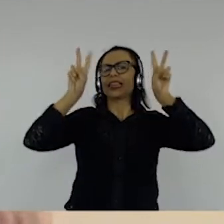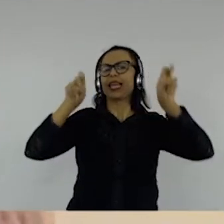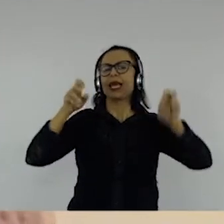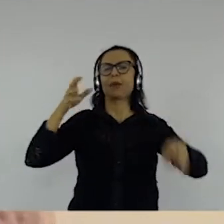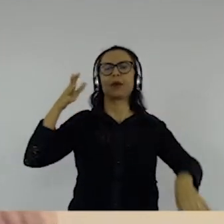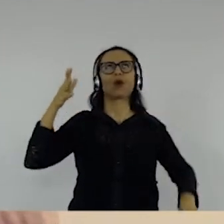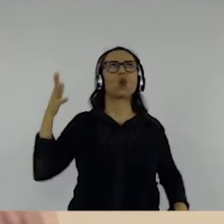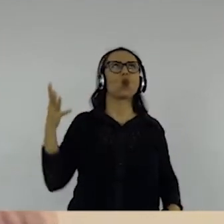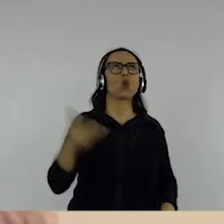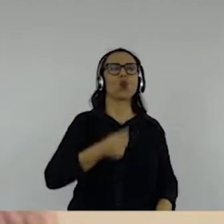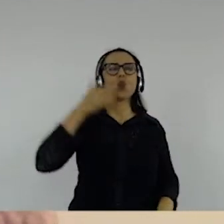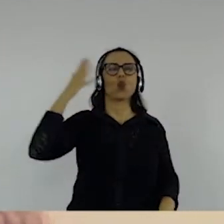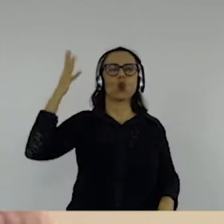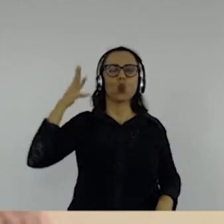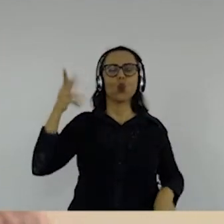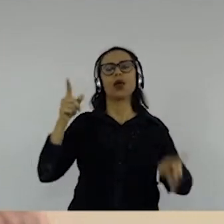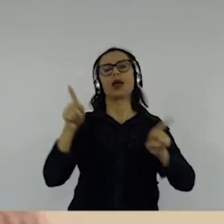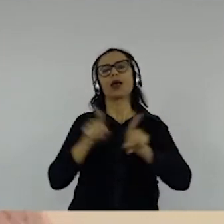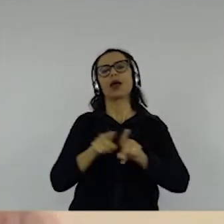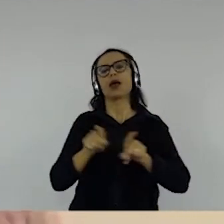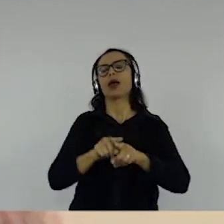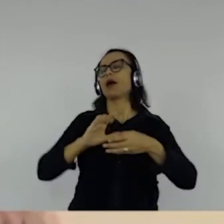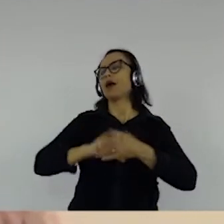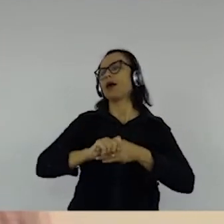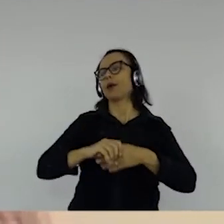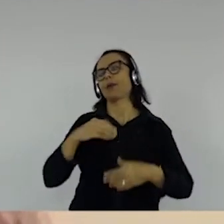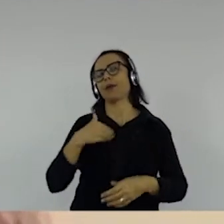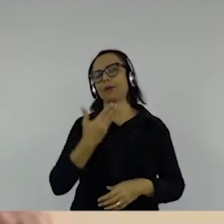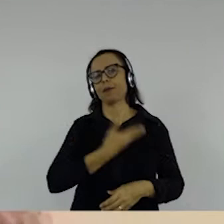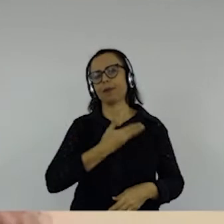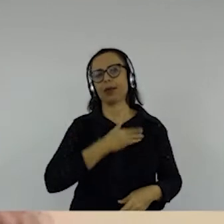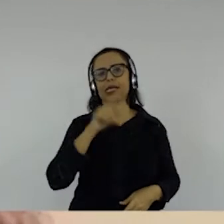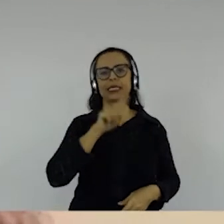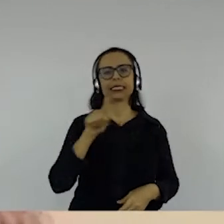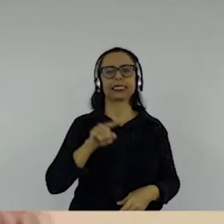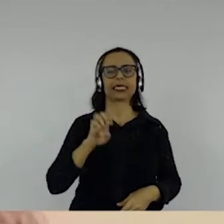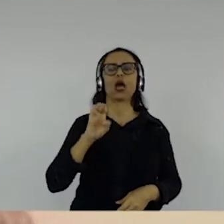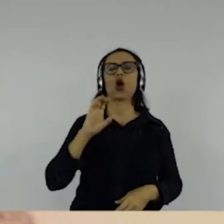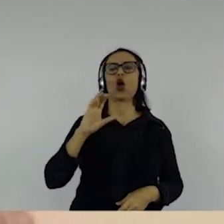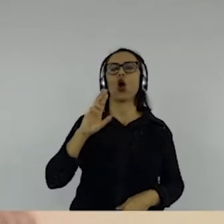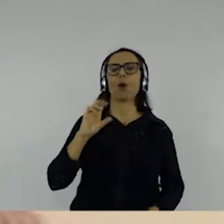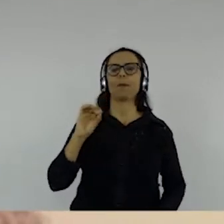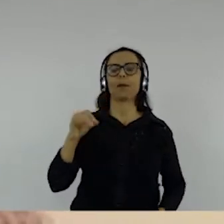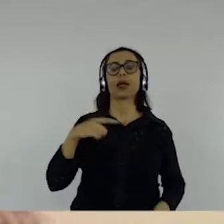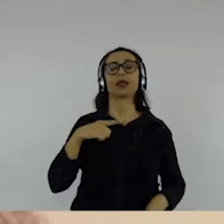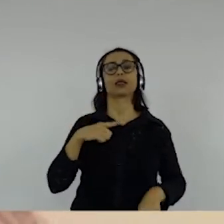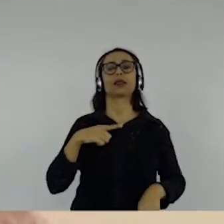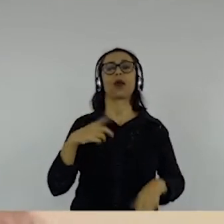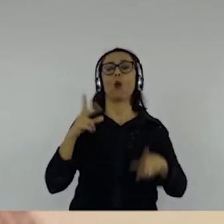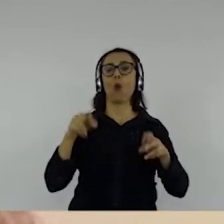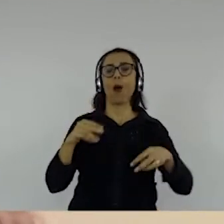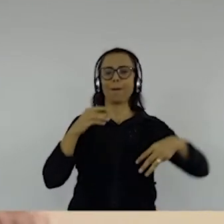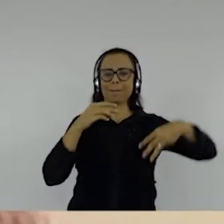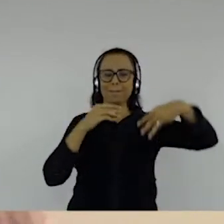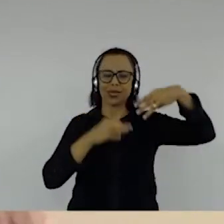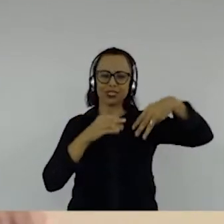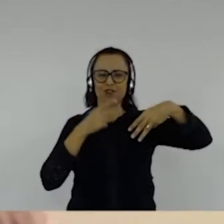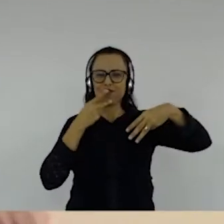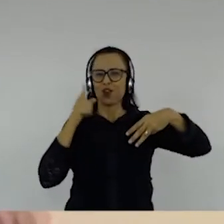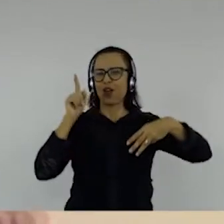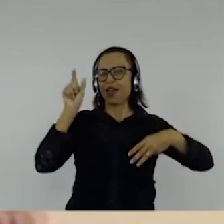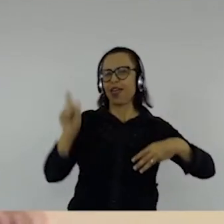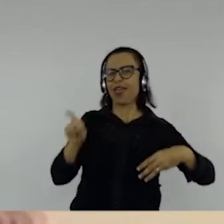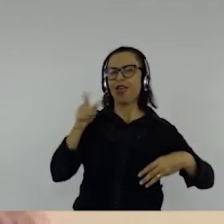fazer um cumprimento muito especial para o meu amigo, para o meu colega Zé Roberto Castro Neves, como o ministro disse, sem dúvida nenhuma, um dos